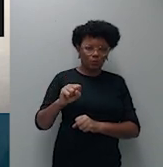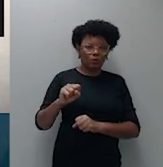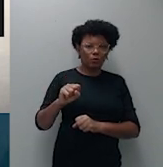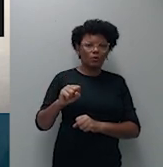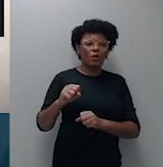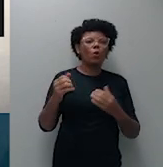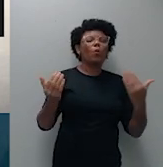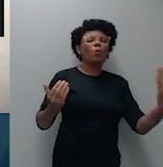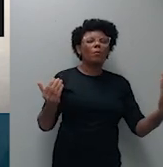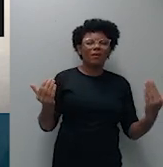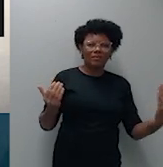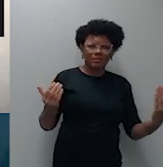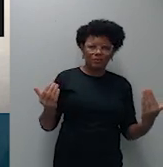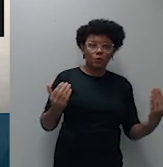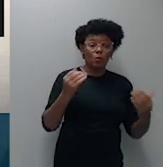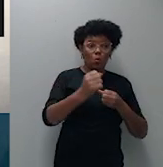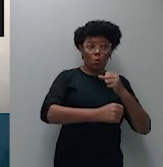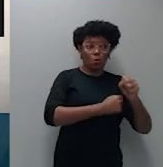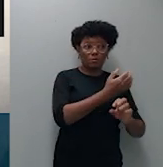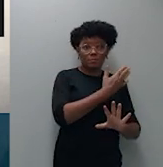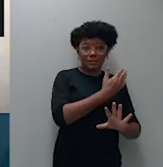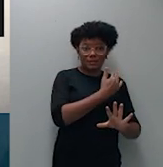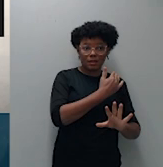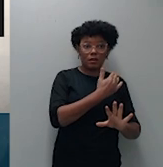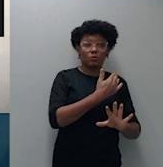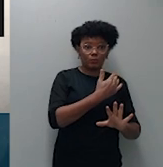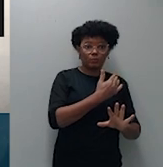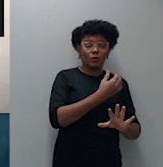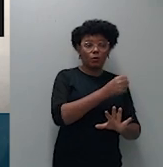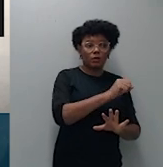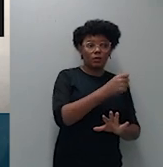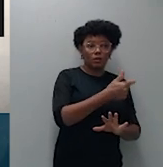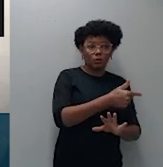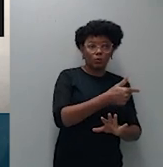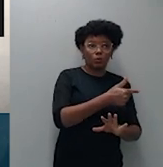87538 comparando com o ano passado